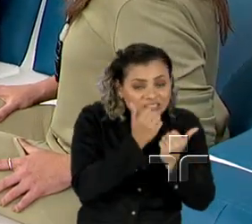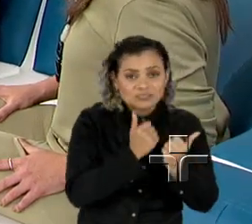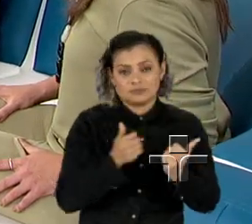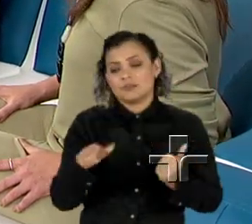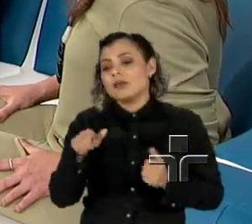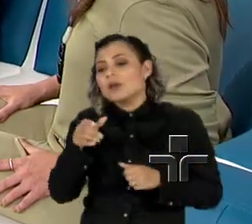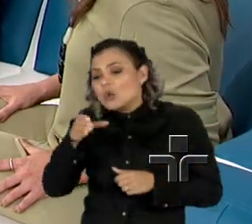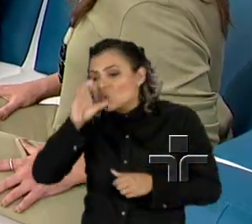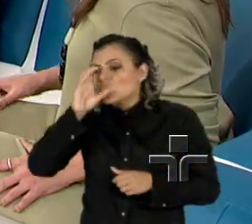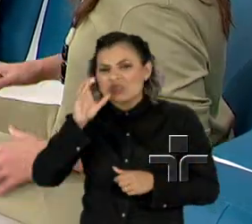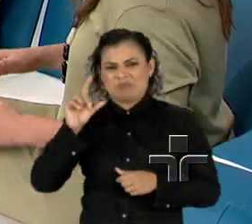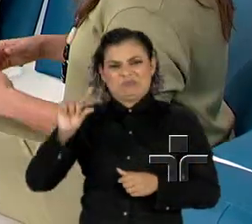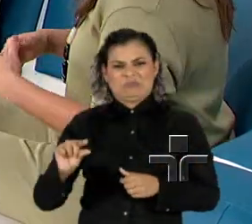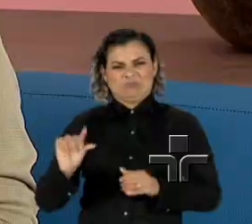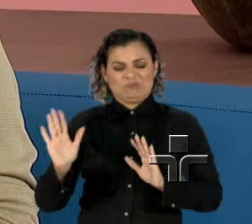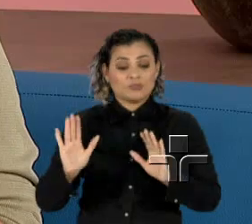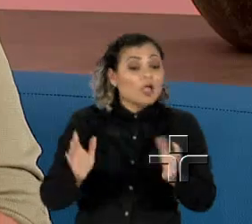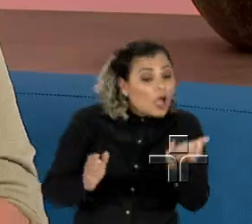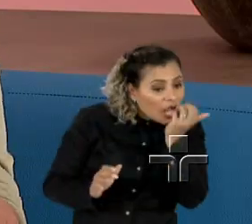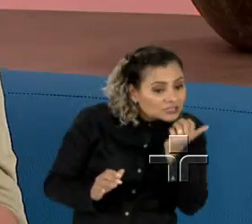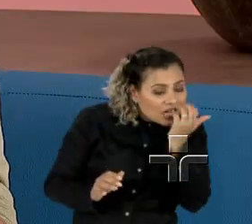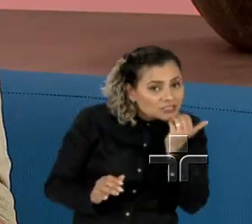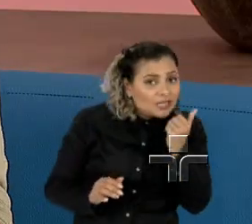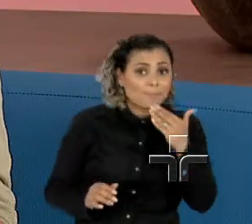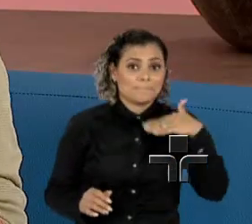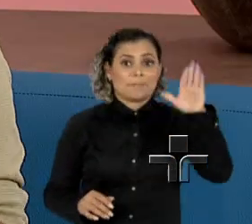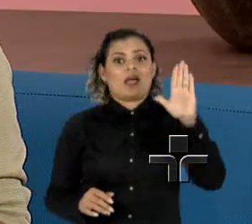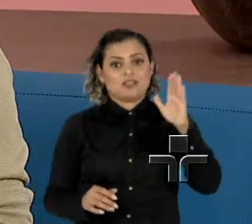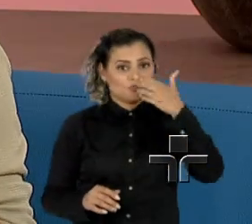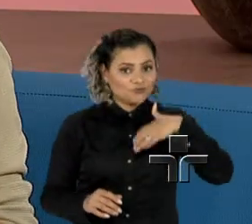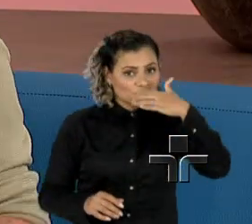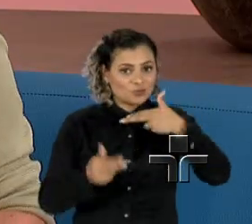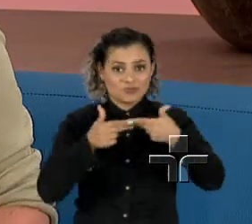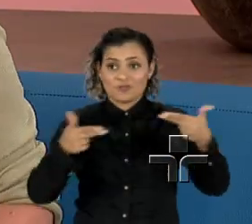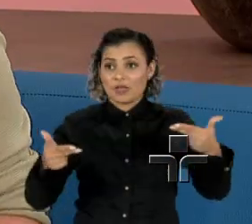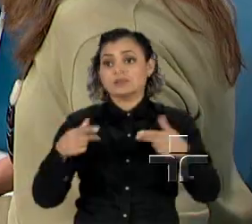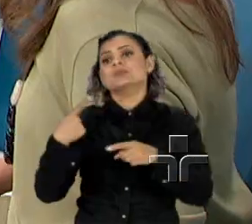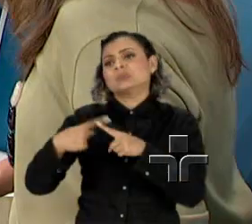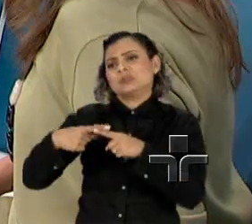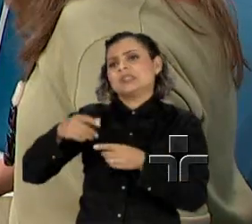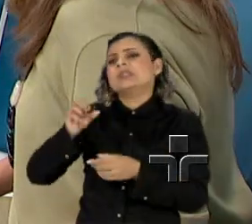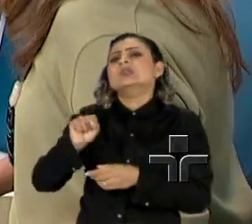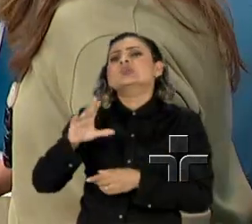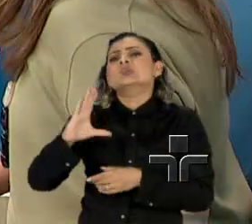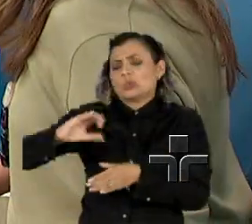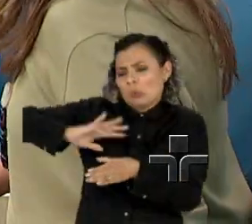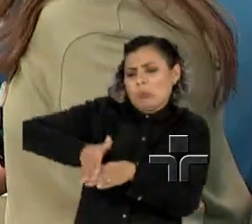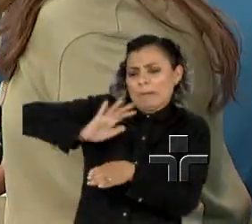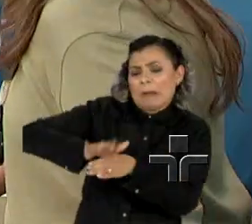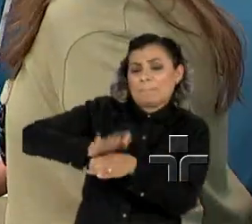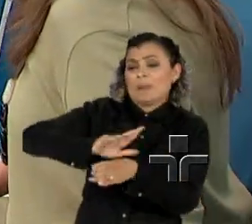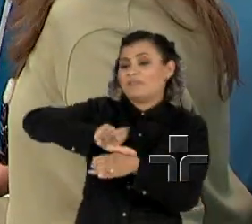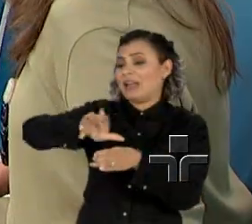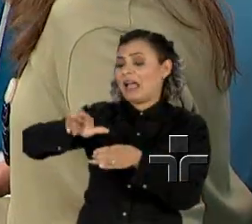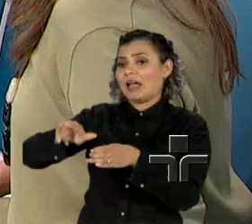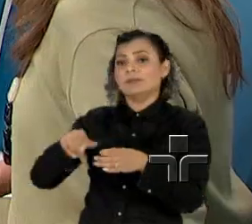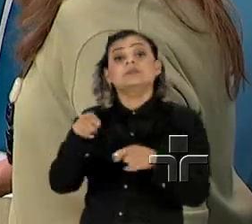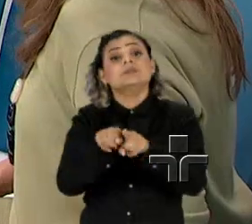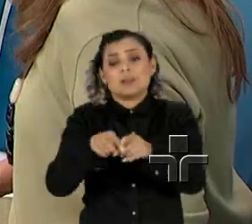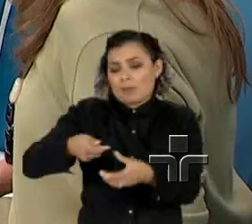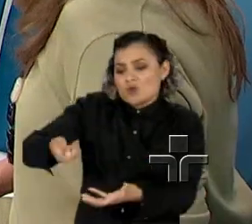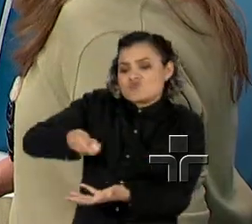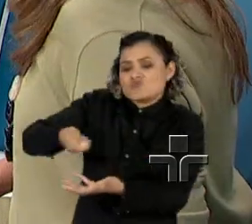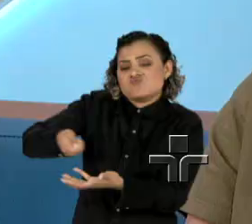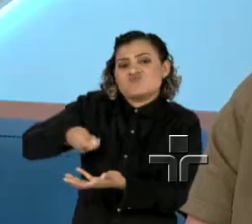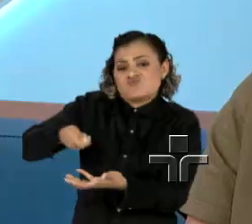pra ela. É, porque fica muito calórico também, né? O suco. São várias frutas Você boa, você perde as fibras que tem